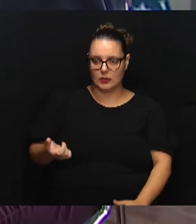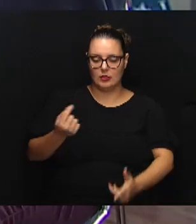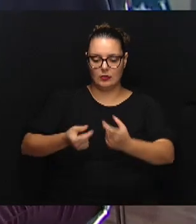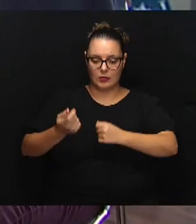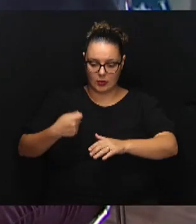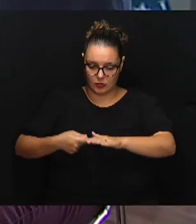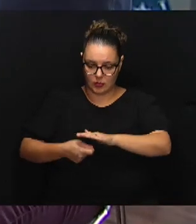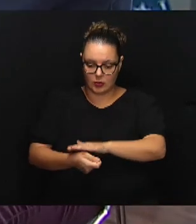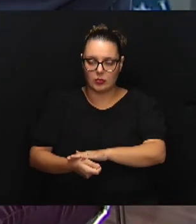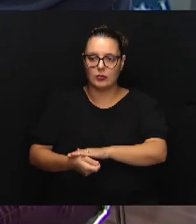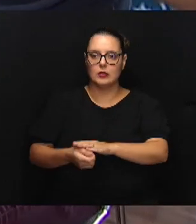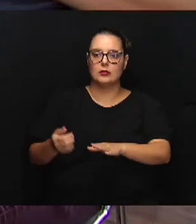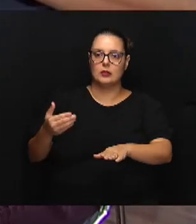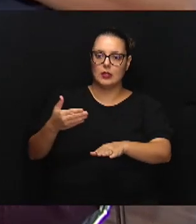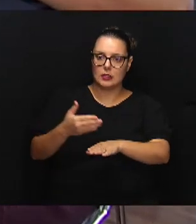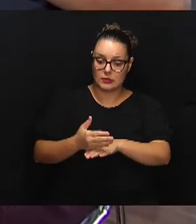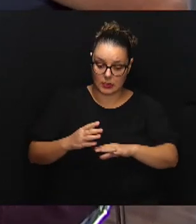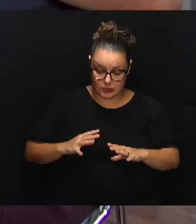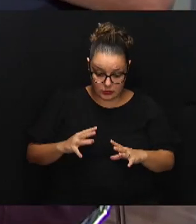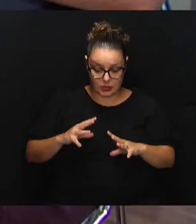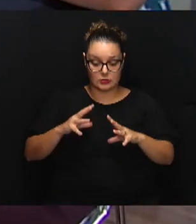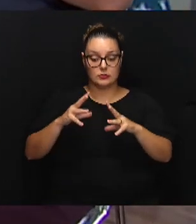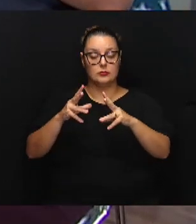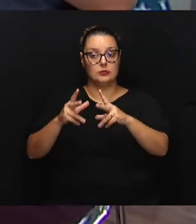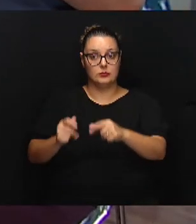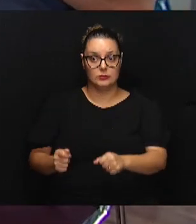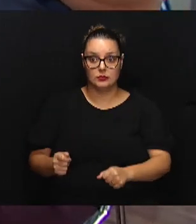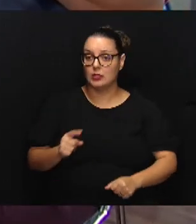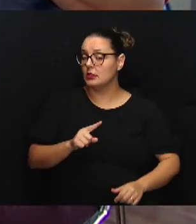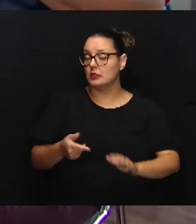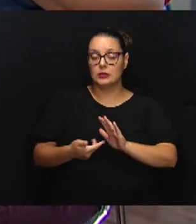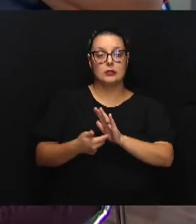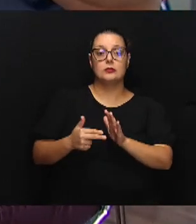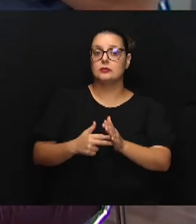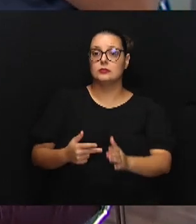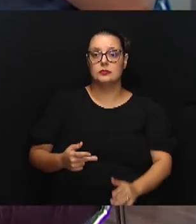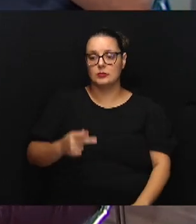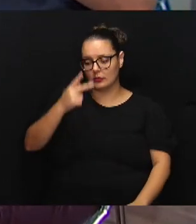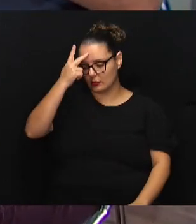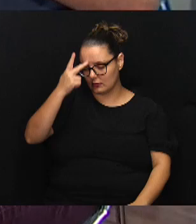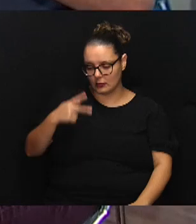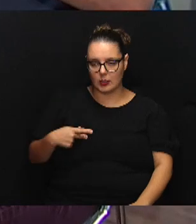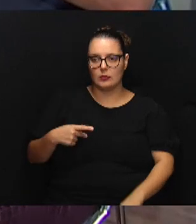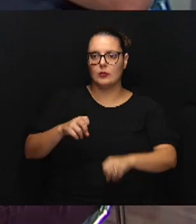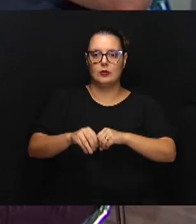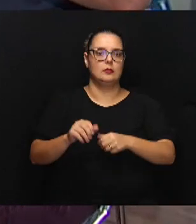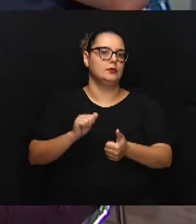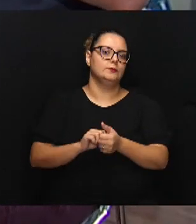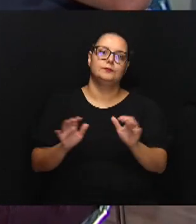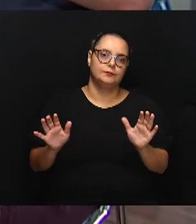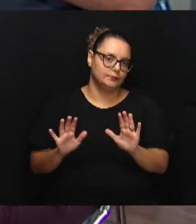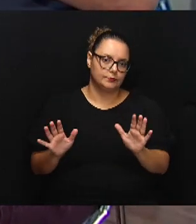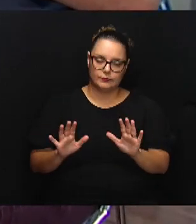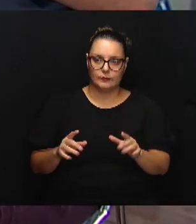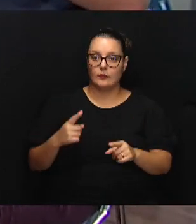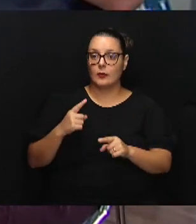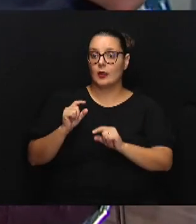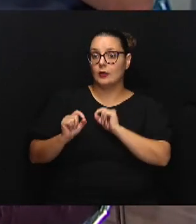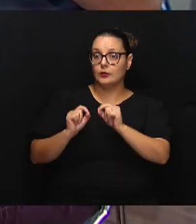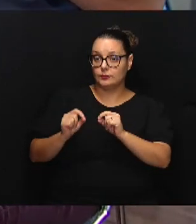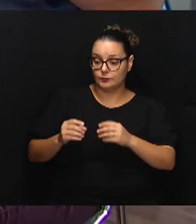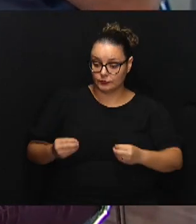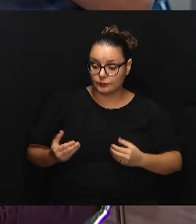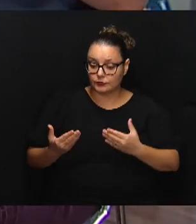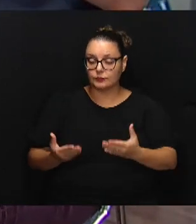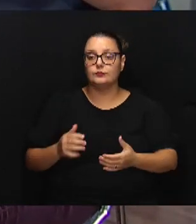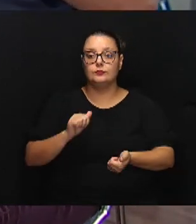educação, dar acesso a todos, não significa por si só um ensino de qualidade. O que vai trazer o